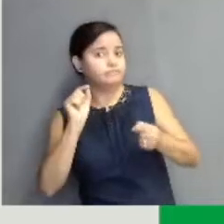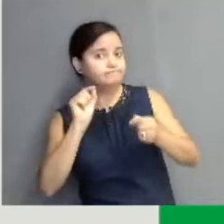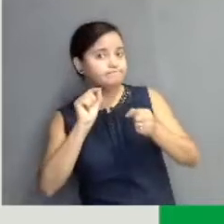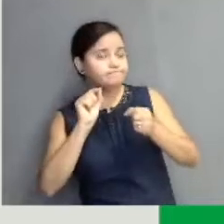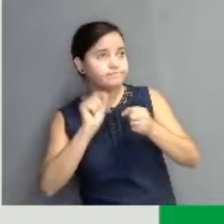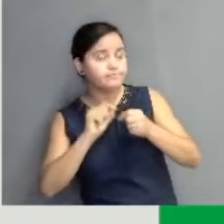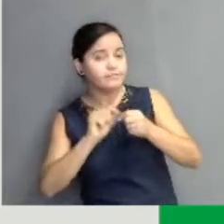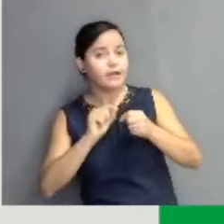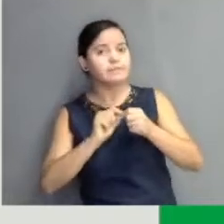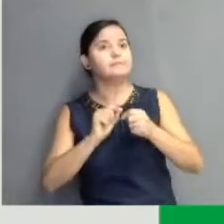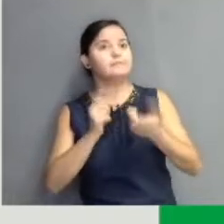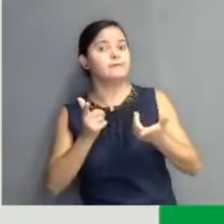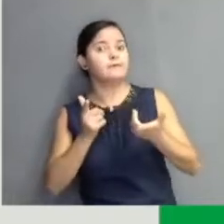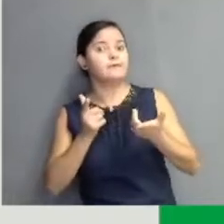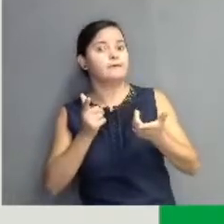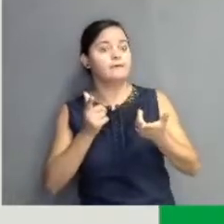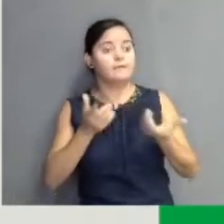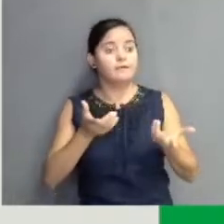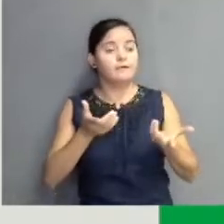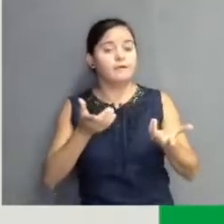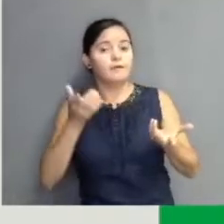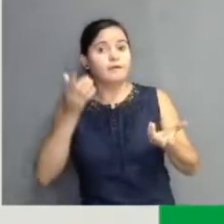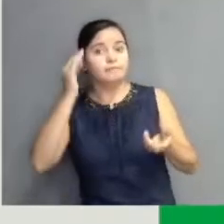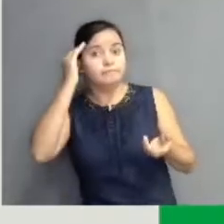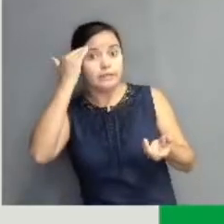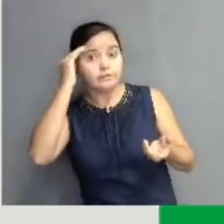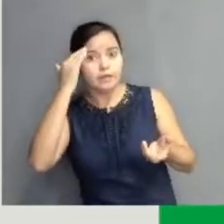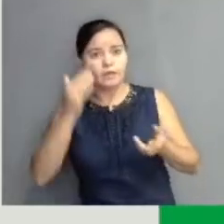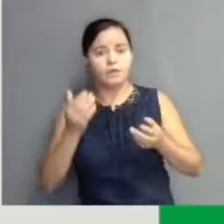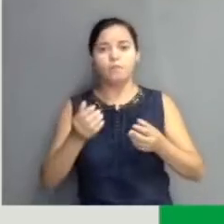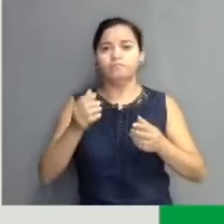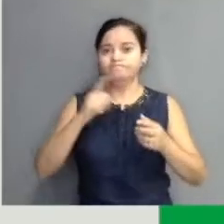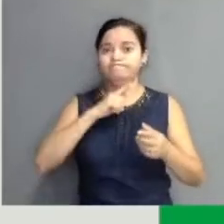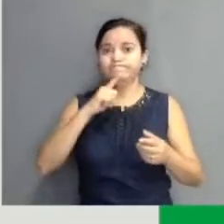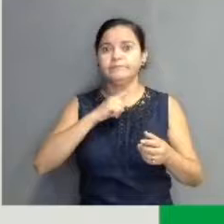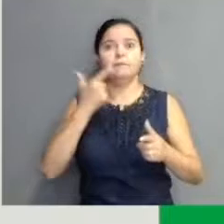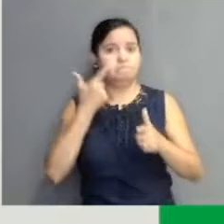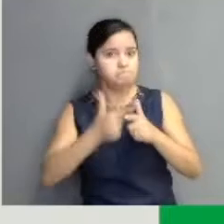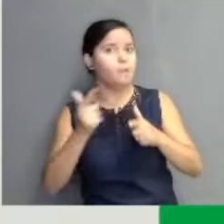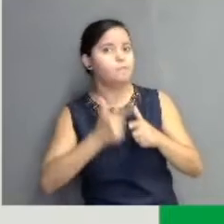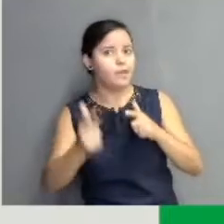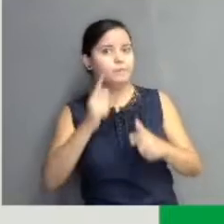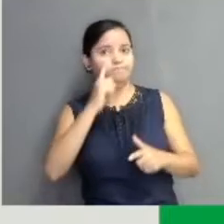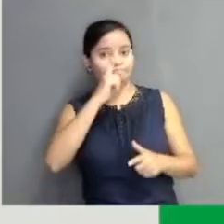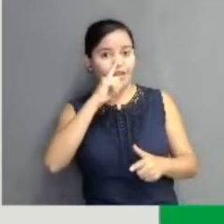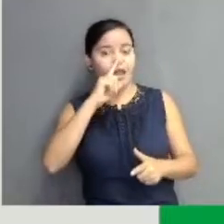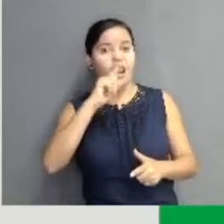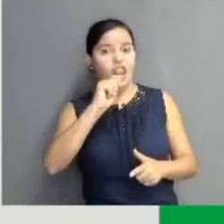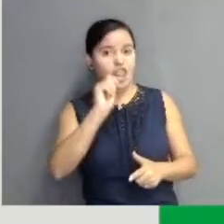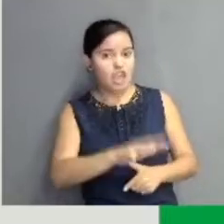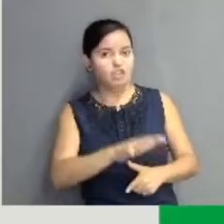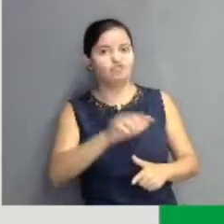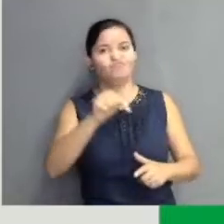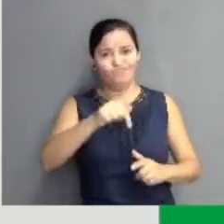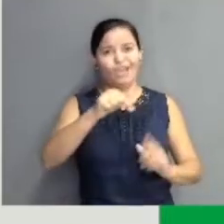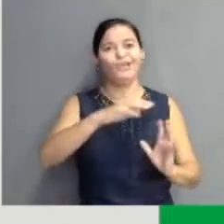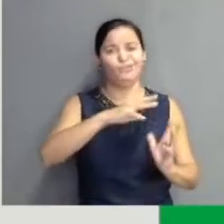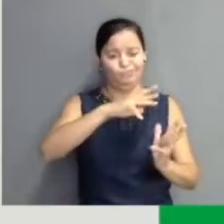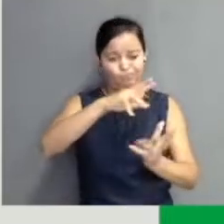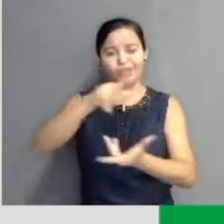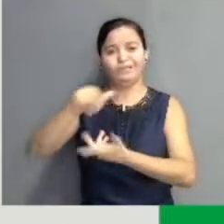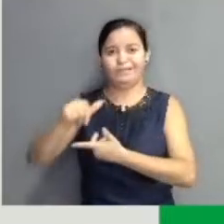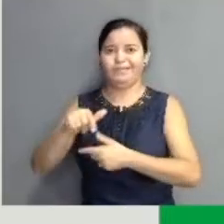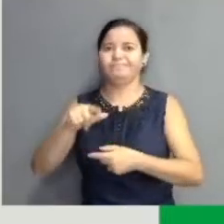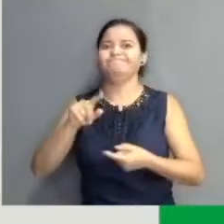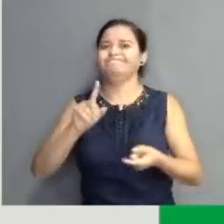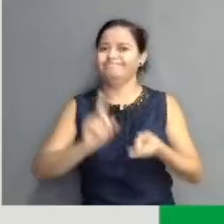um grande problema que ameaça a vida na Terra, que atrai animais que transmitem